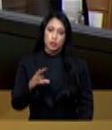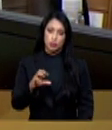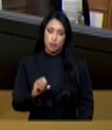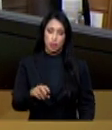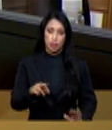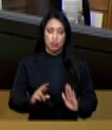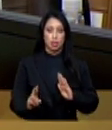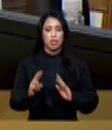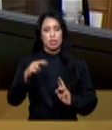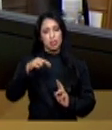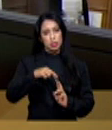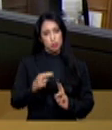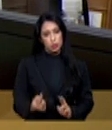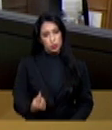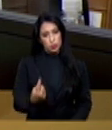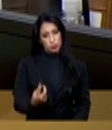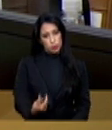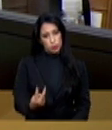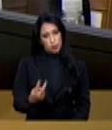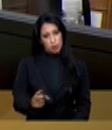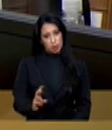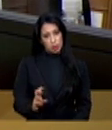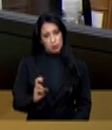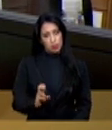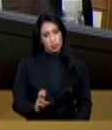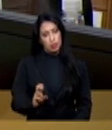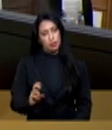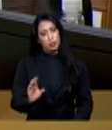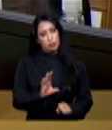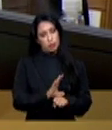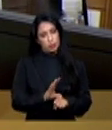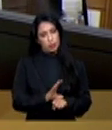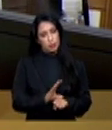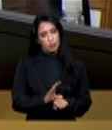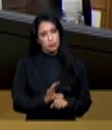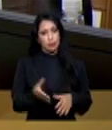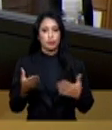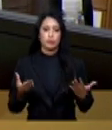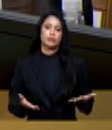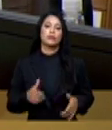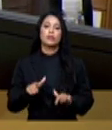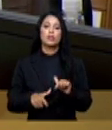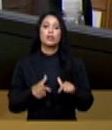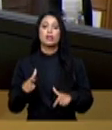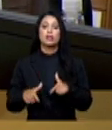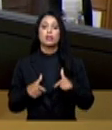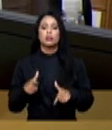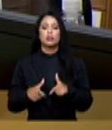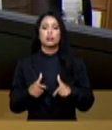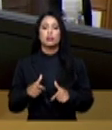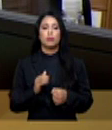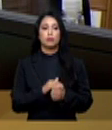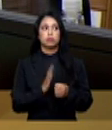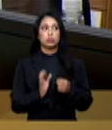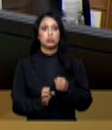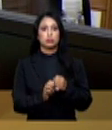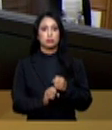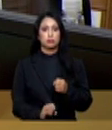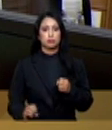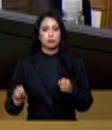incisos 1 2 e 5 da própria construção o serviço de saneamento básico